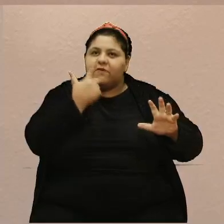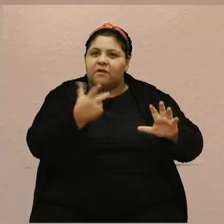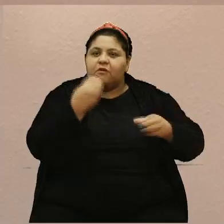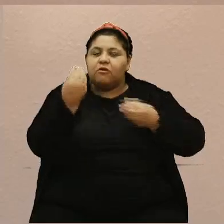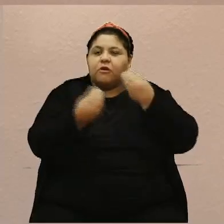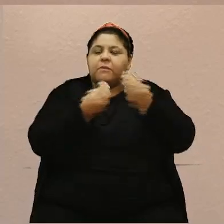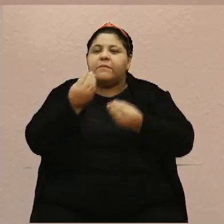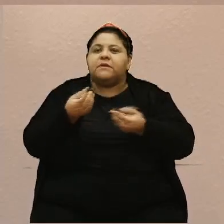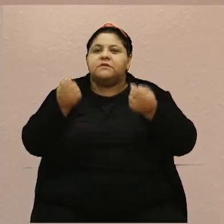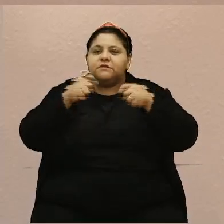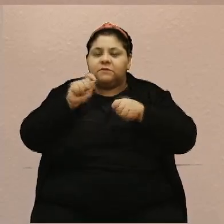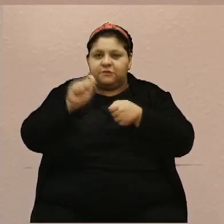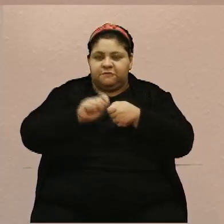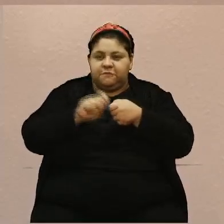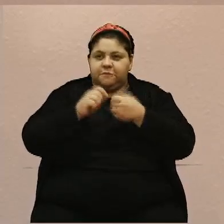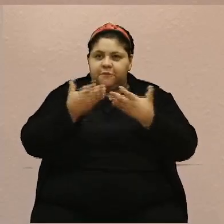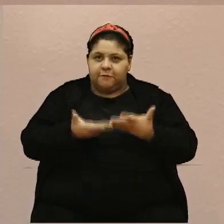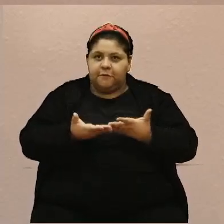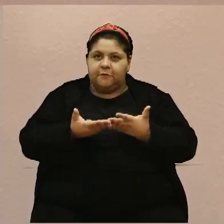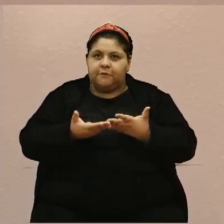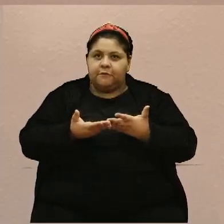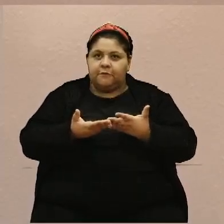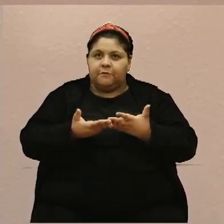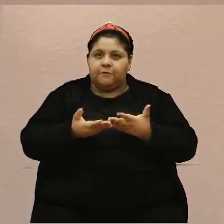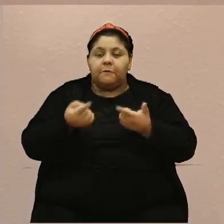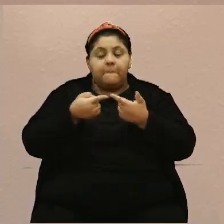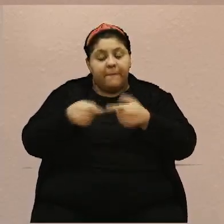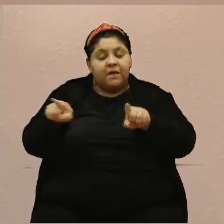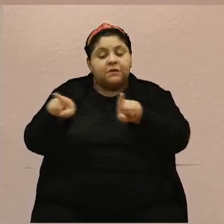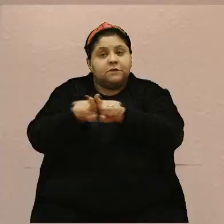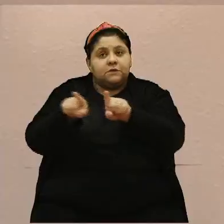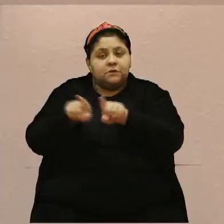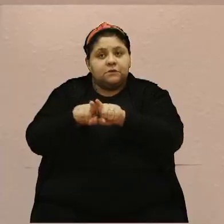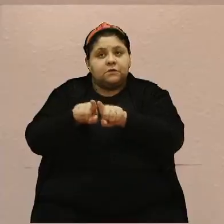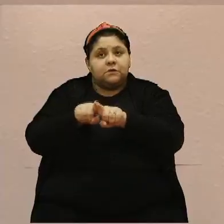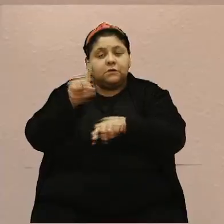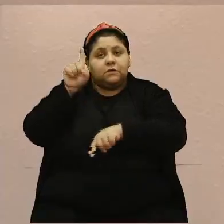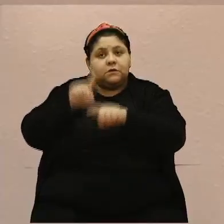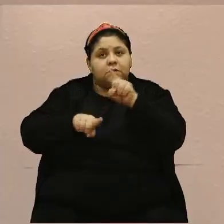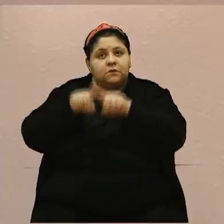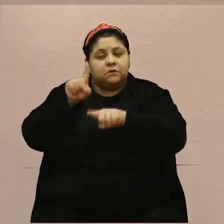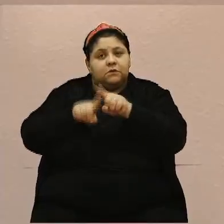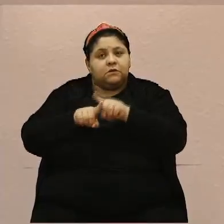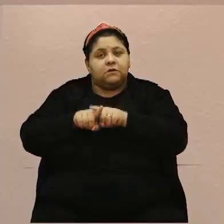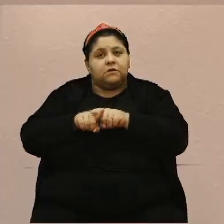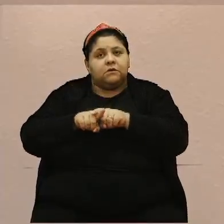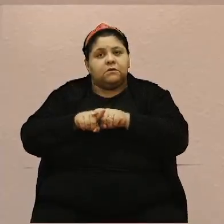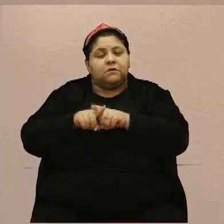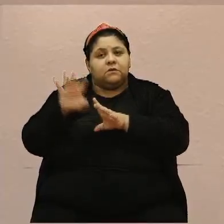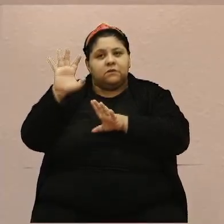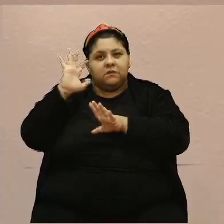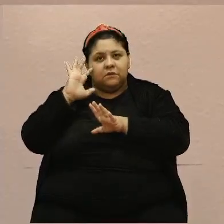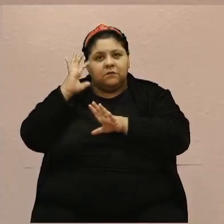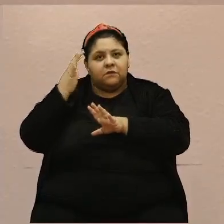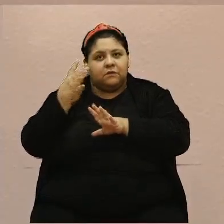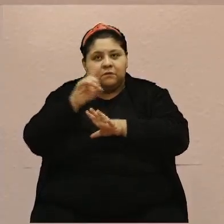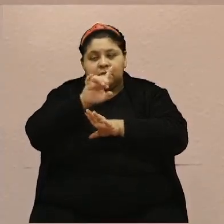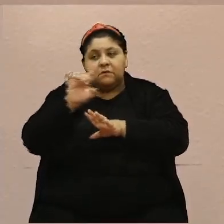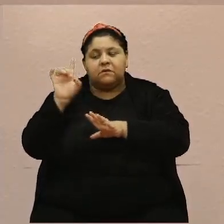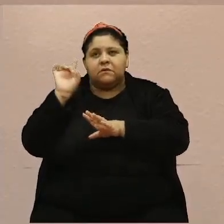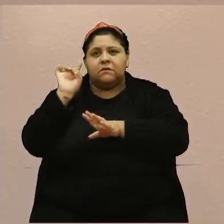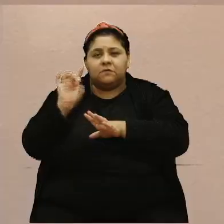ser feito, mas isso é também para que as coisas realmente aconteçam e não